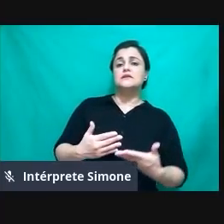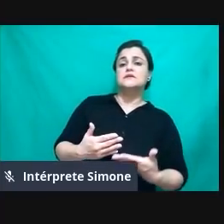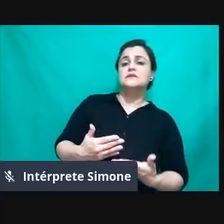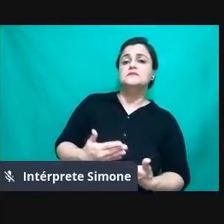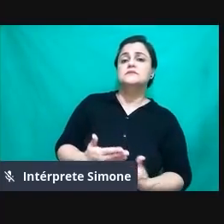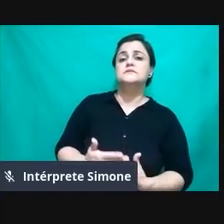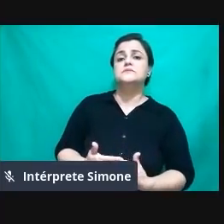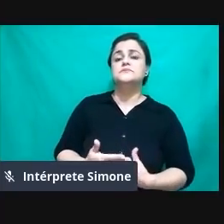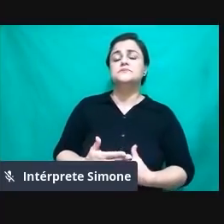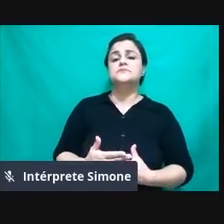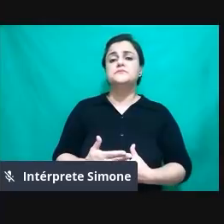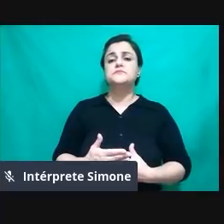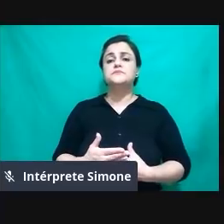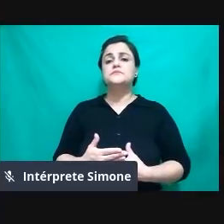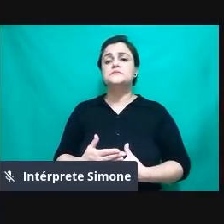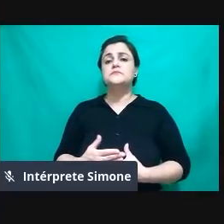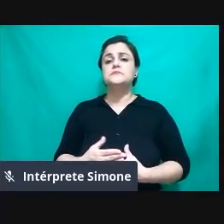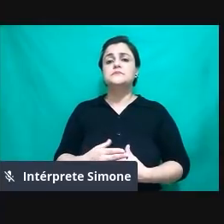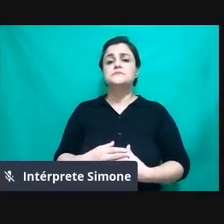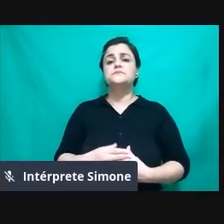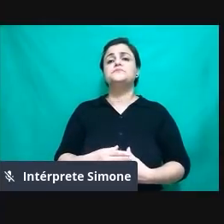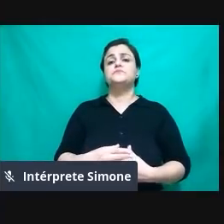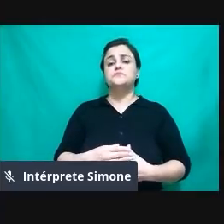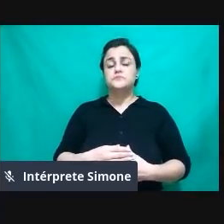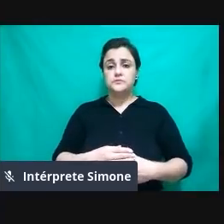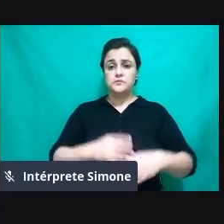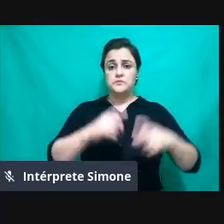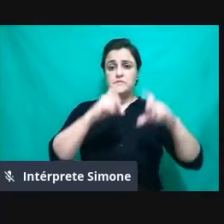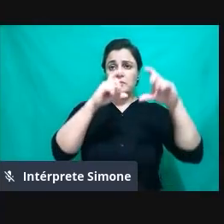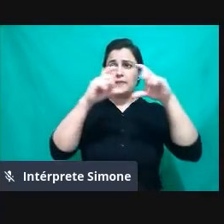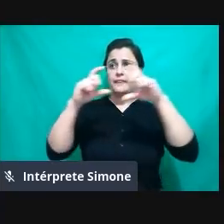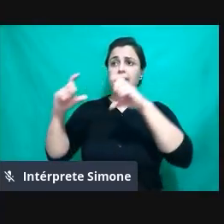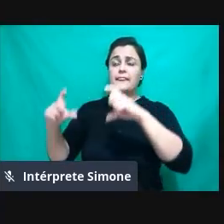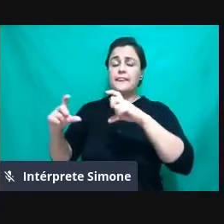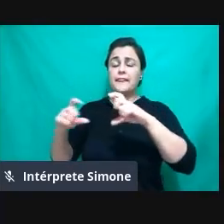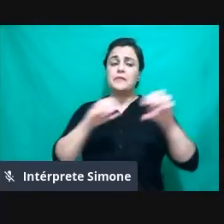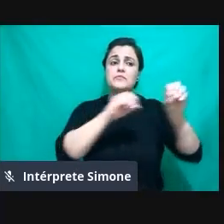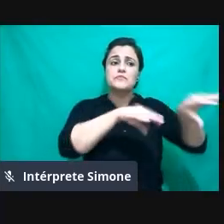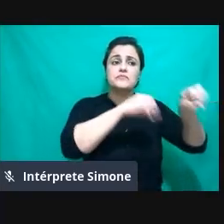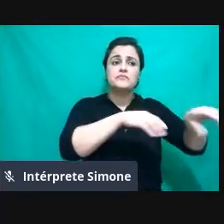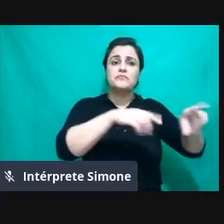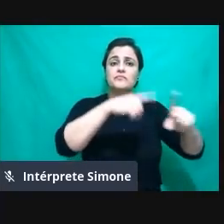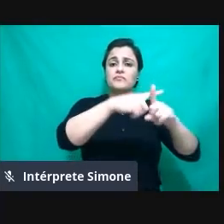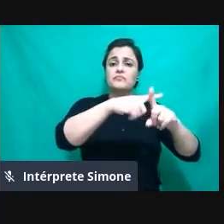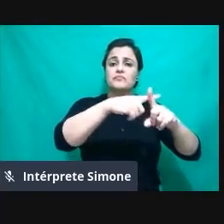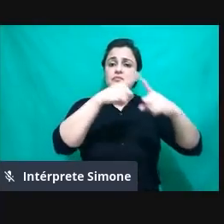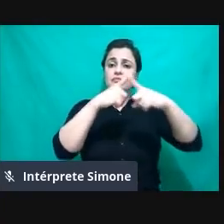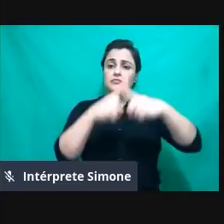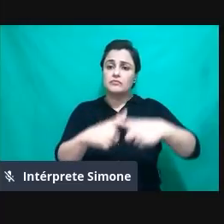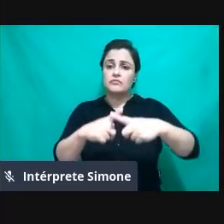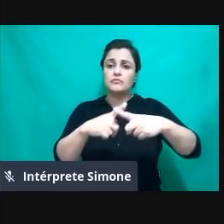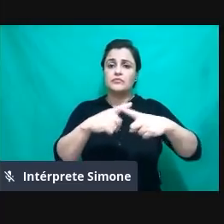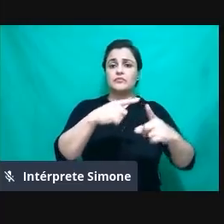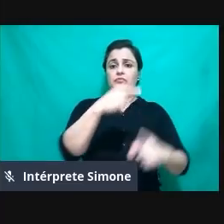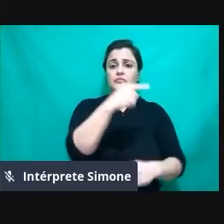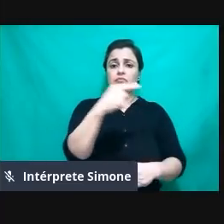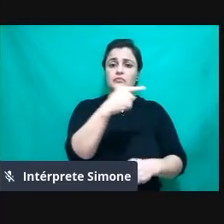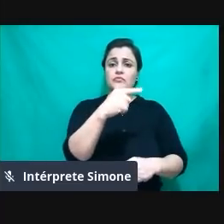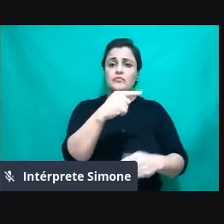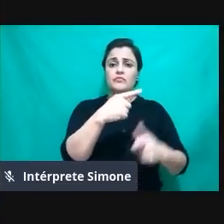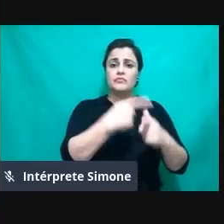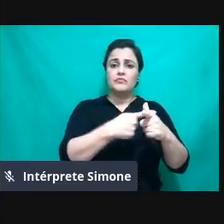são operatórias, né? E essas inversões entre a adição e